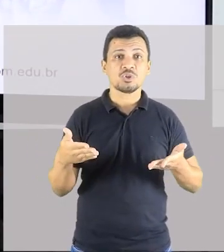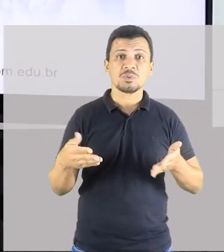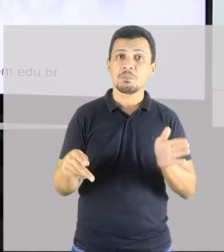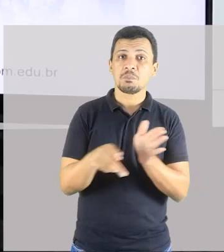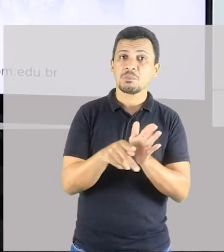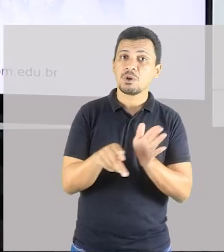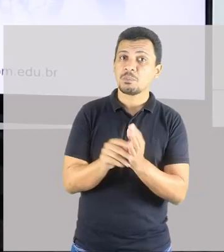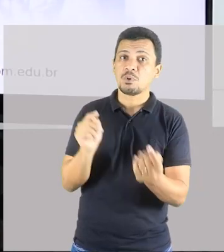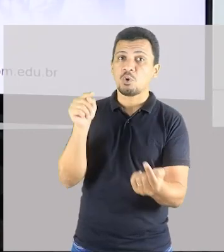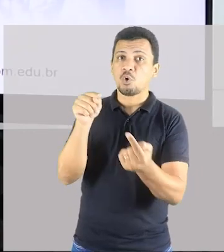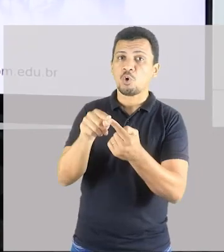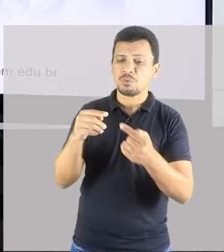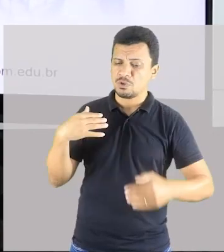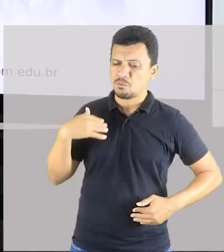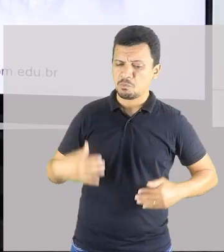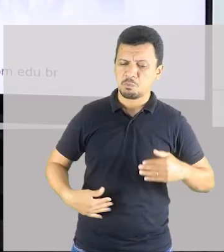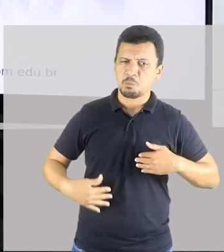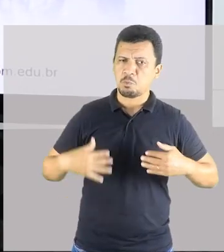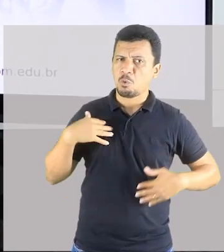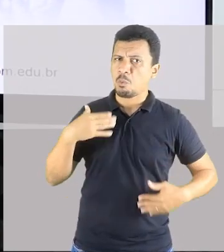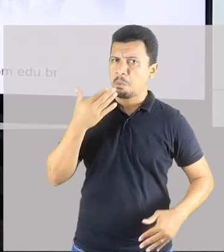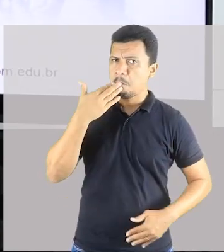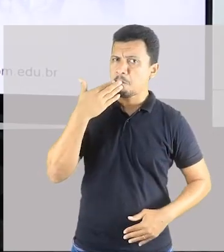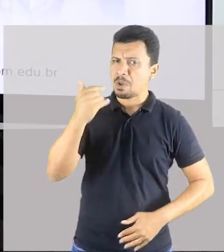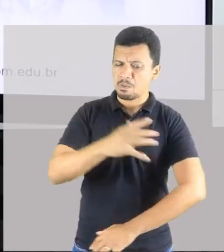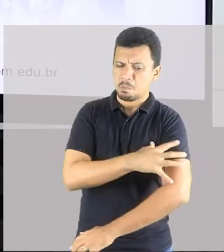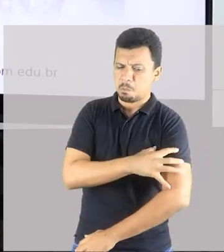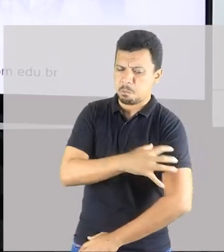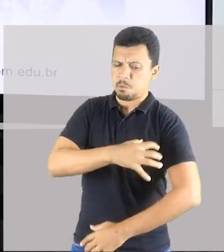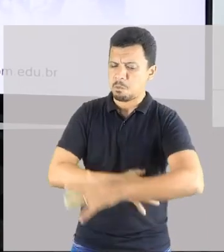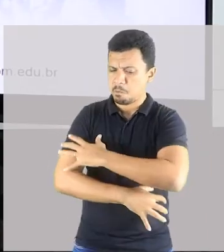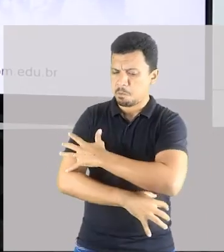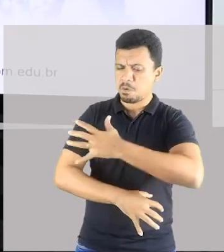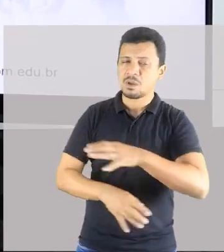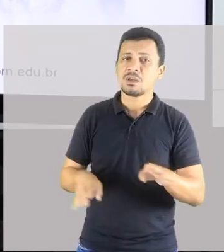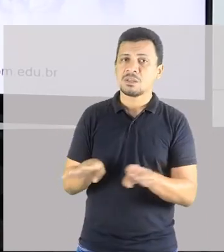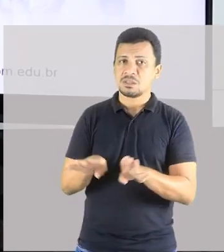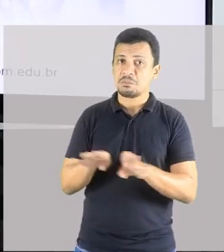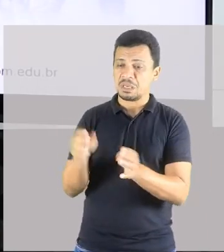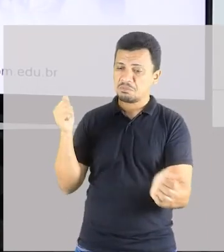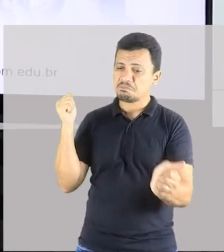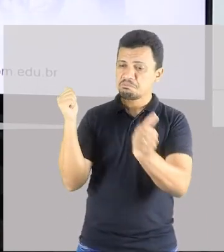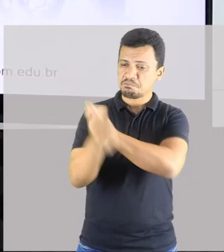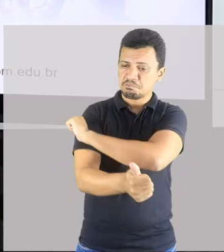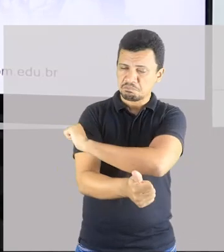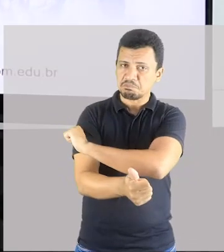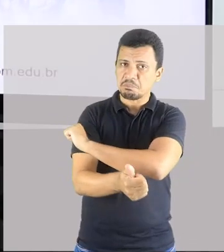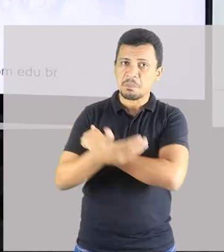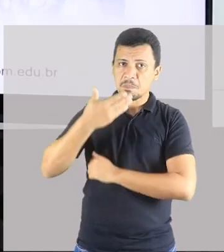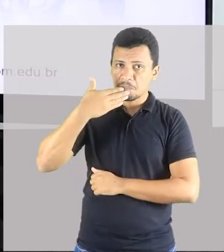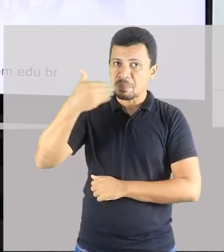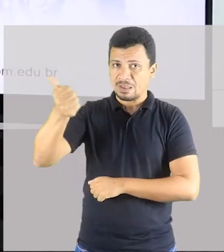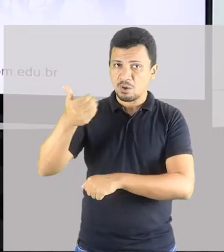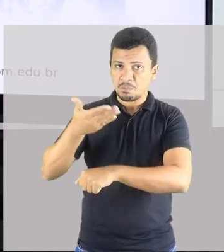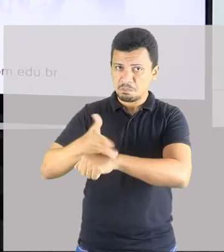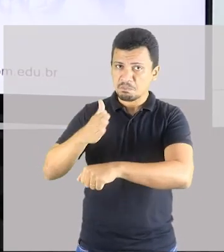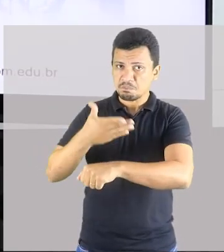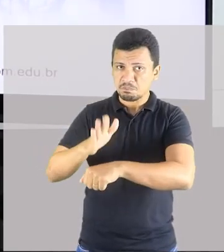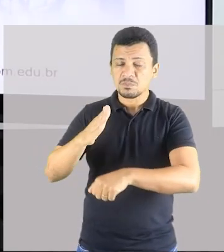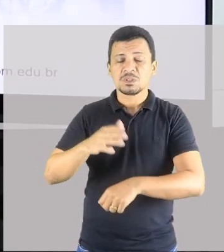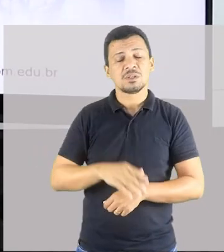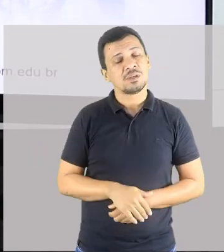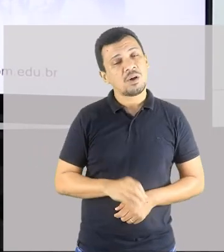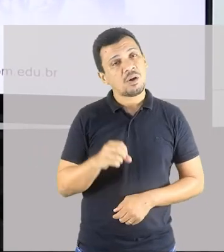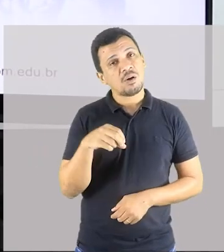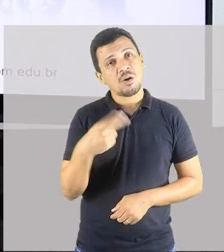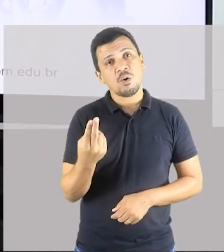e o objetivo performático, que é a melhora do desempenho dentro da prática esportiva, ou então